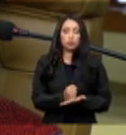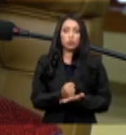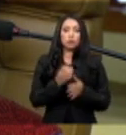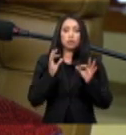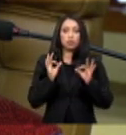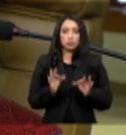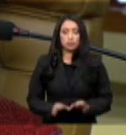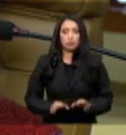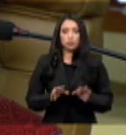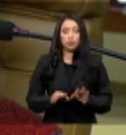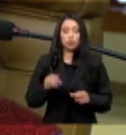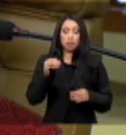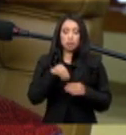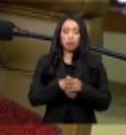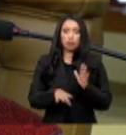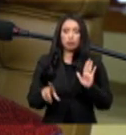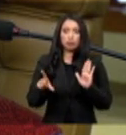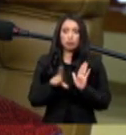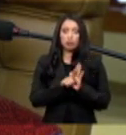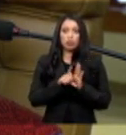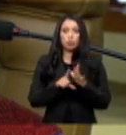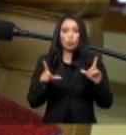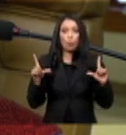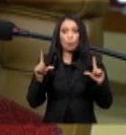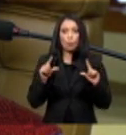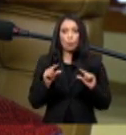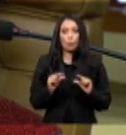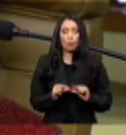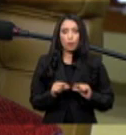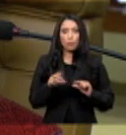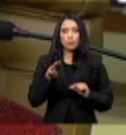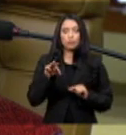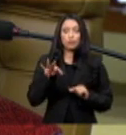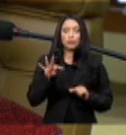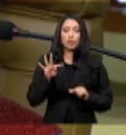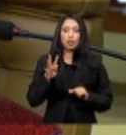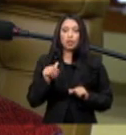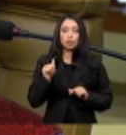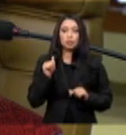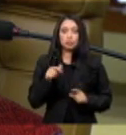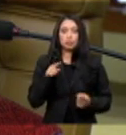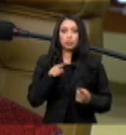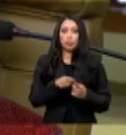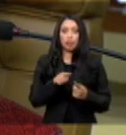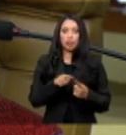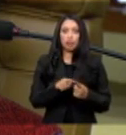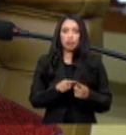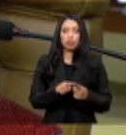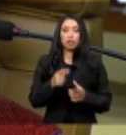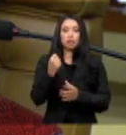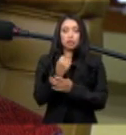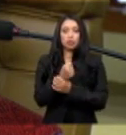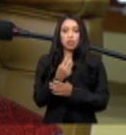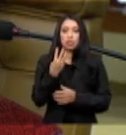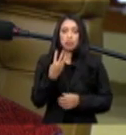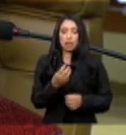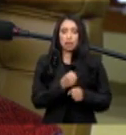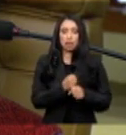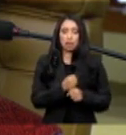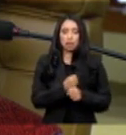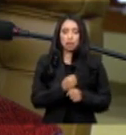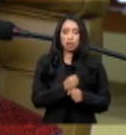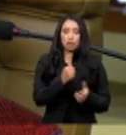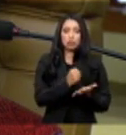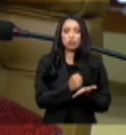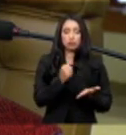definido naquela lei, ficou reduzido ao cumprimento de metas de produção e segurança por apenas 3 anos nos últimos 5 anos de execução